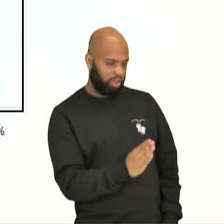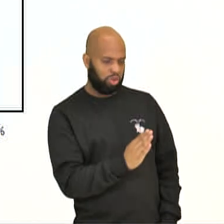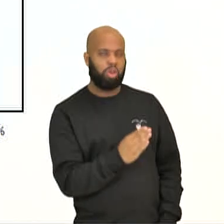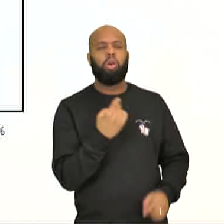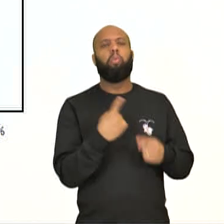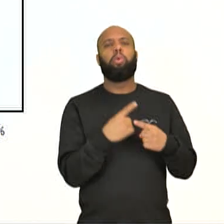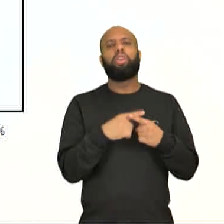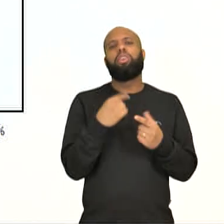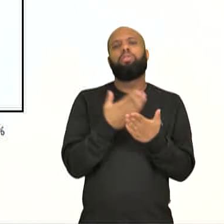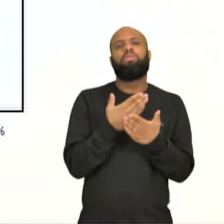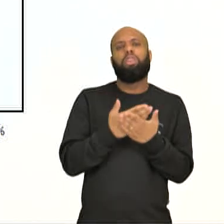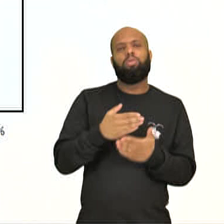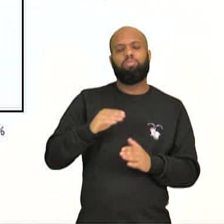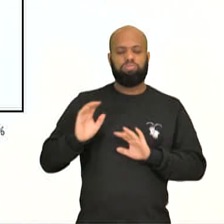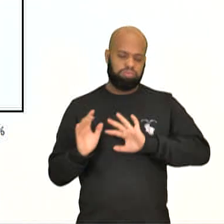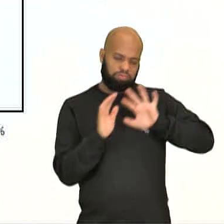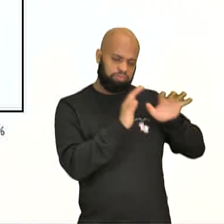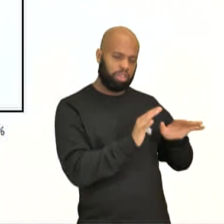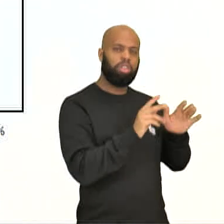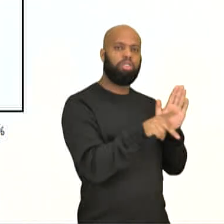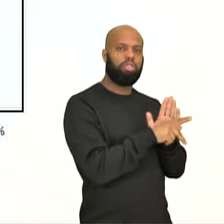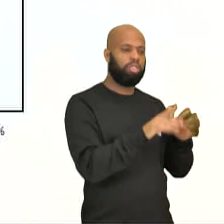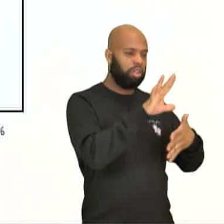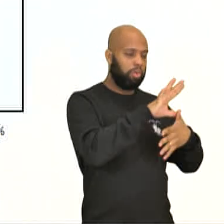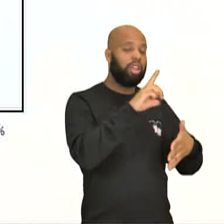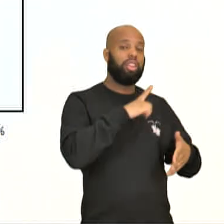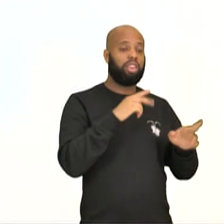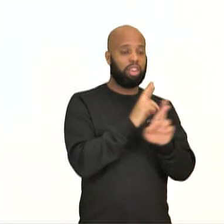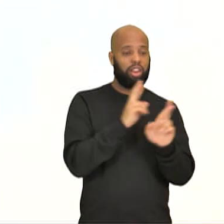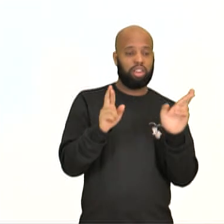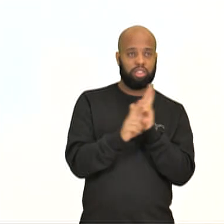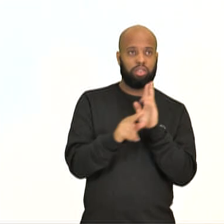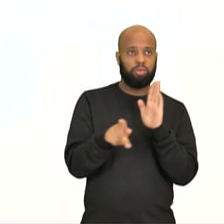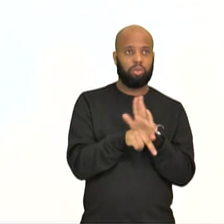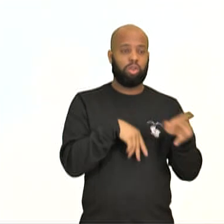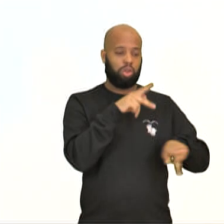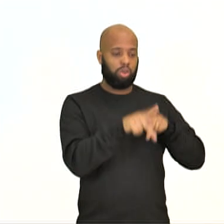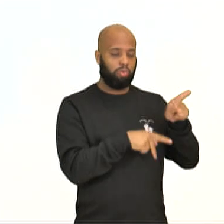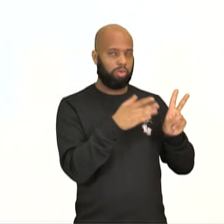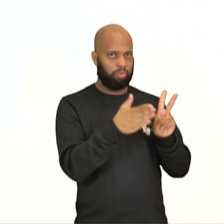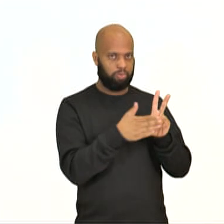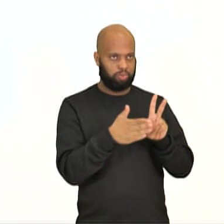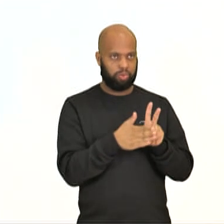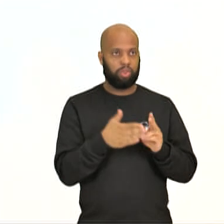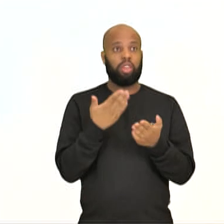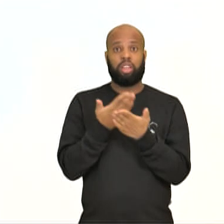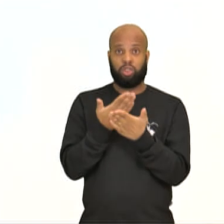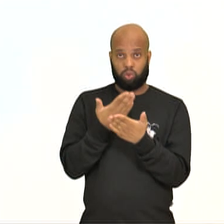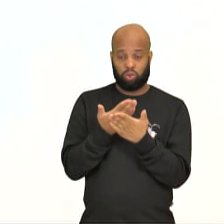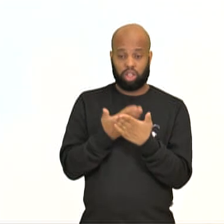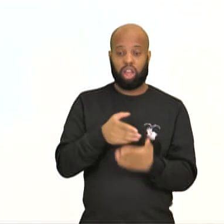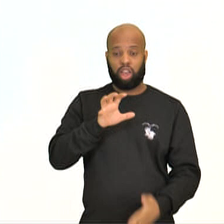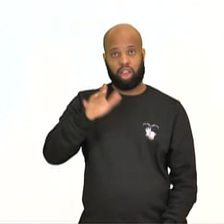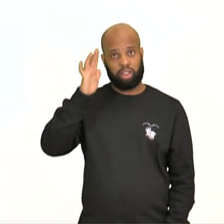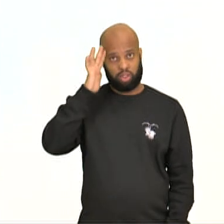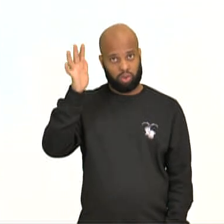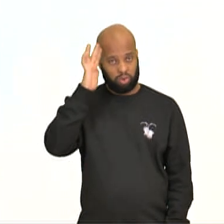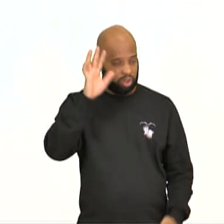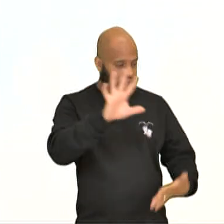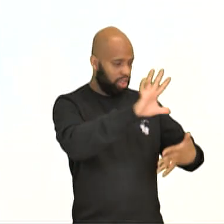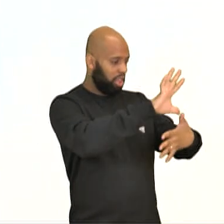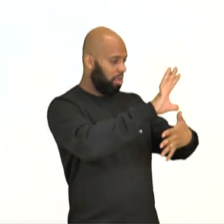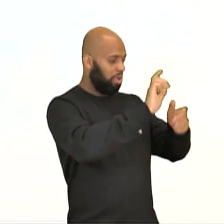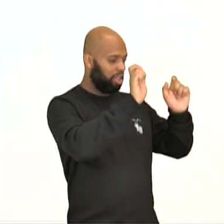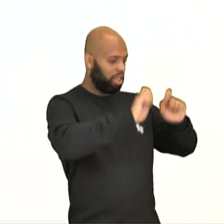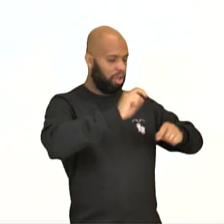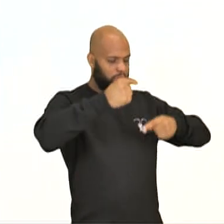América está relacionado com os ancestrais dos povos indígenas? Estudar a teoria de povoamento da América possibilita